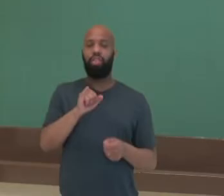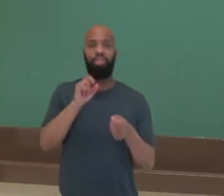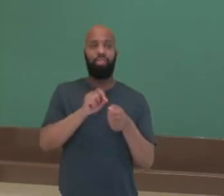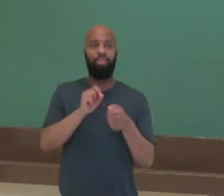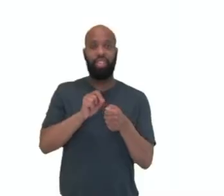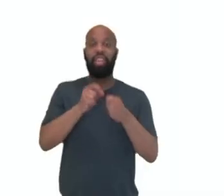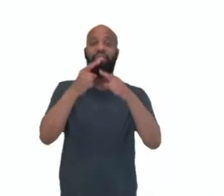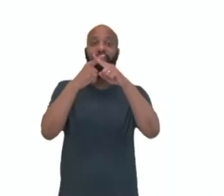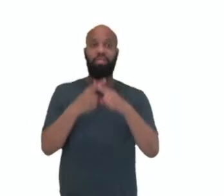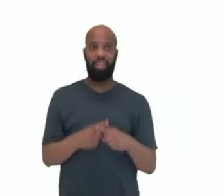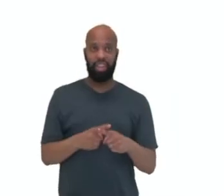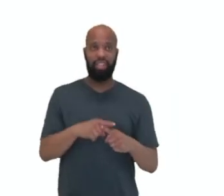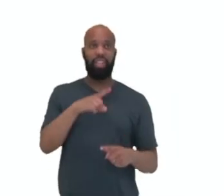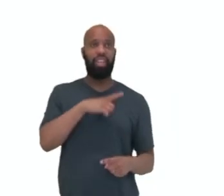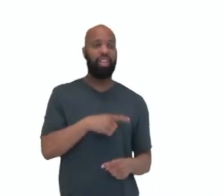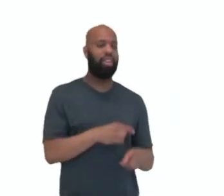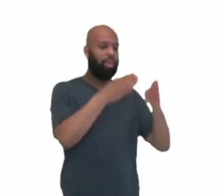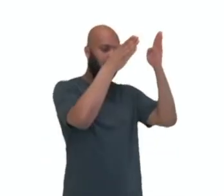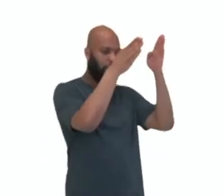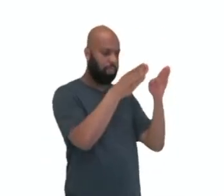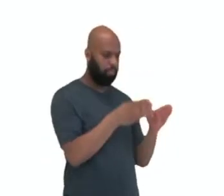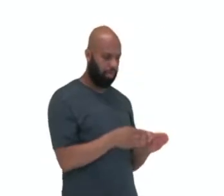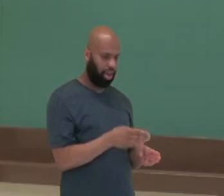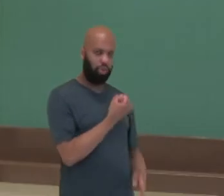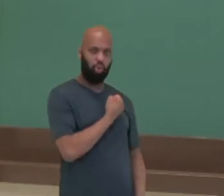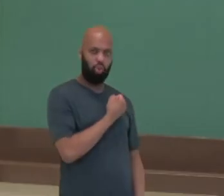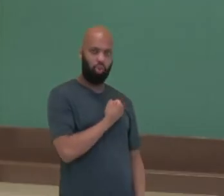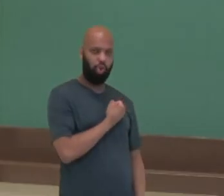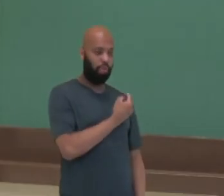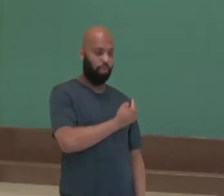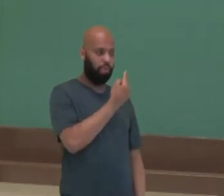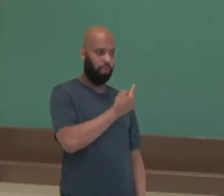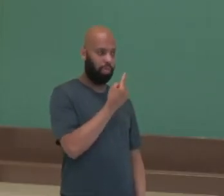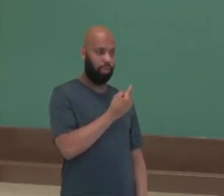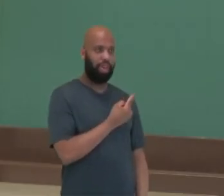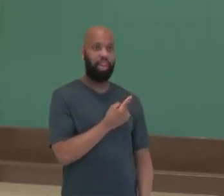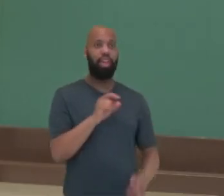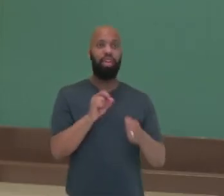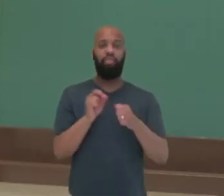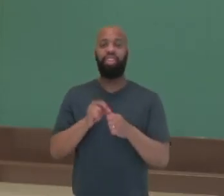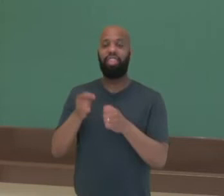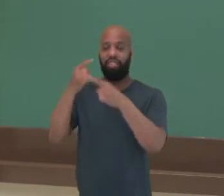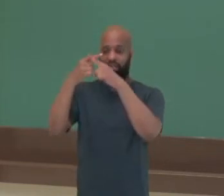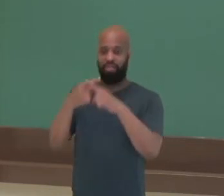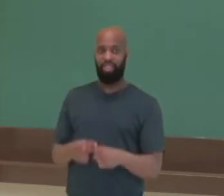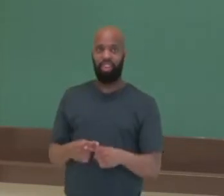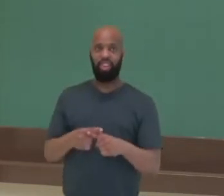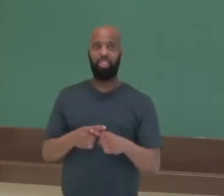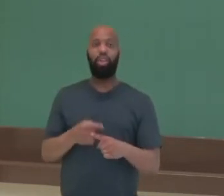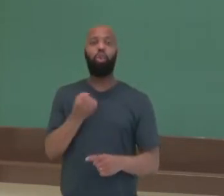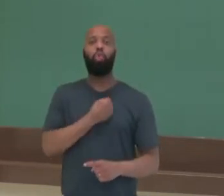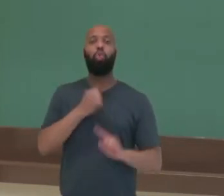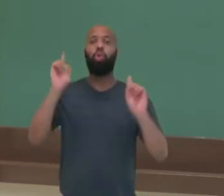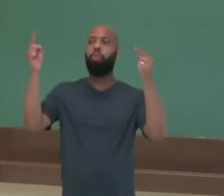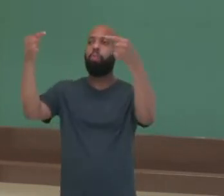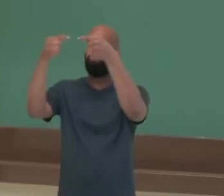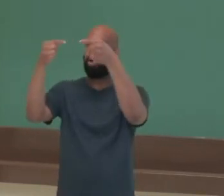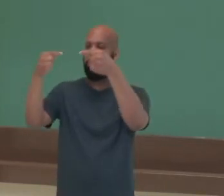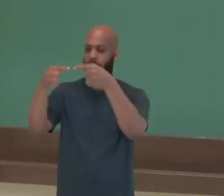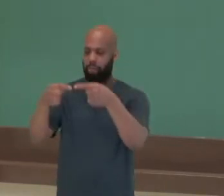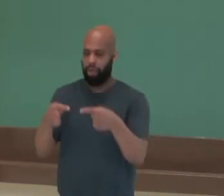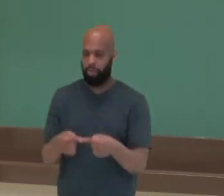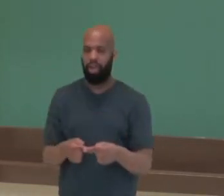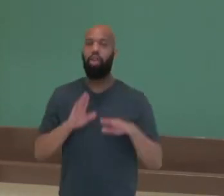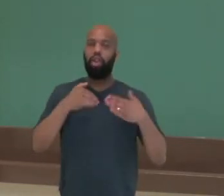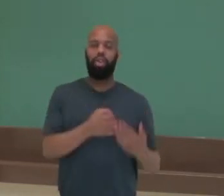multiplicar os elementos da primeira coluna com cada valor correspondente, ou seja, o